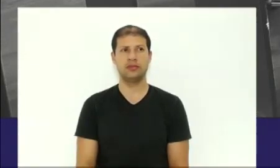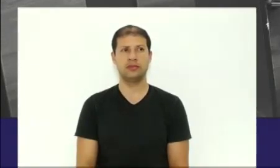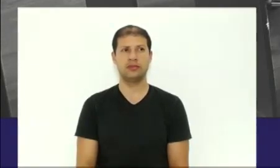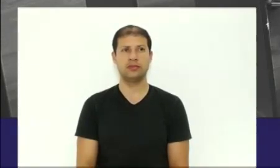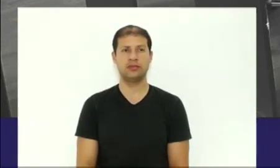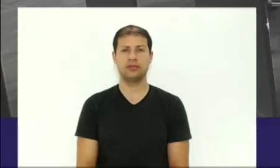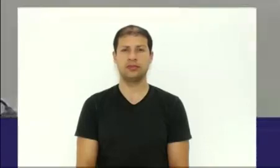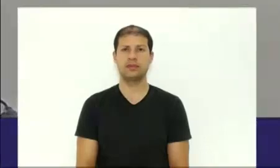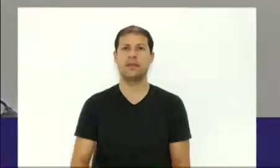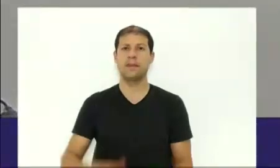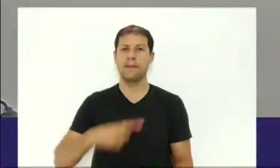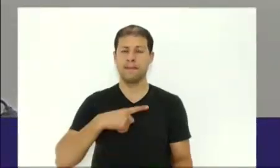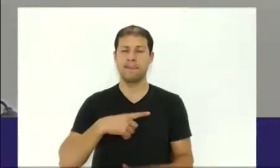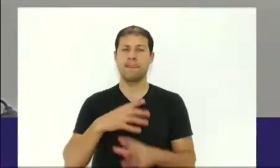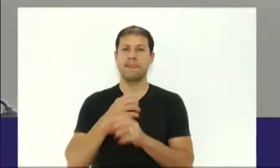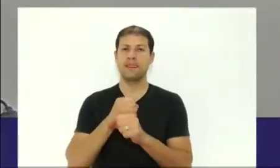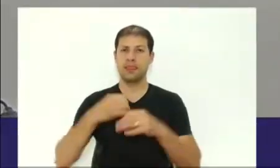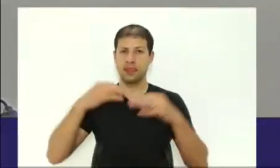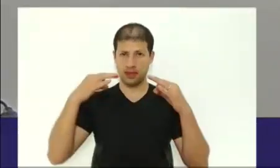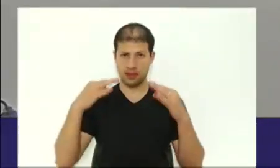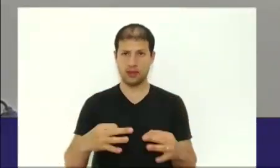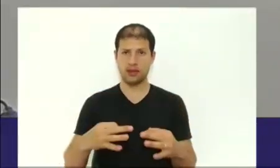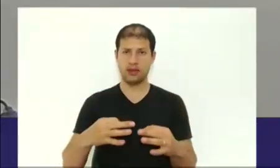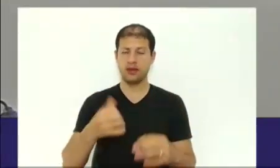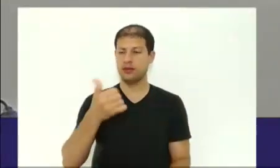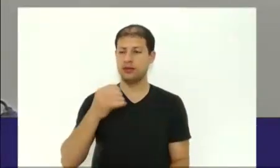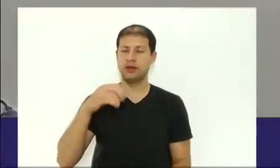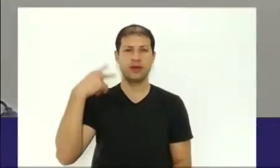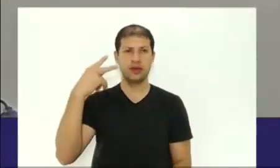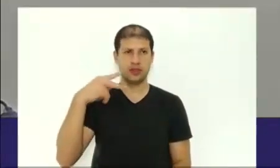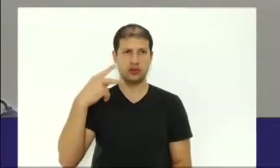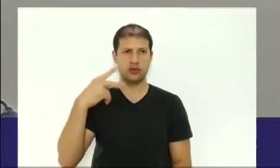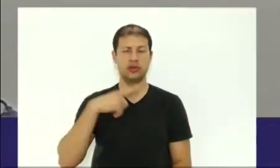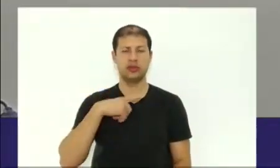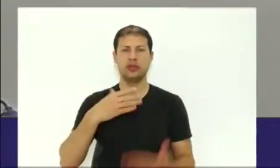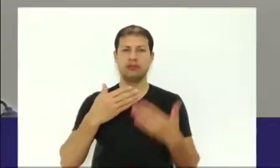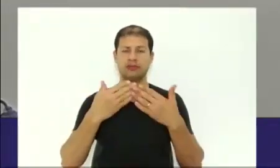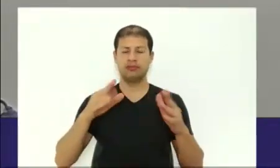Havendo o número legal, 10 vereadores, está aberto a ordem do dia.